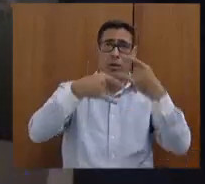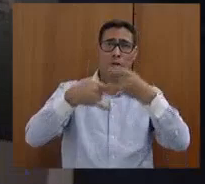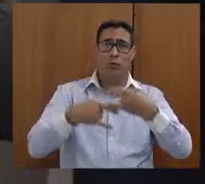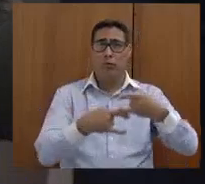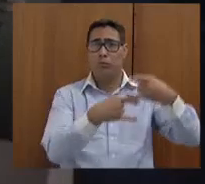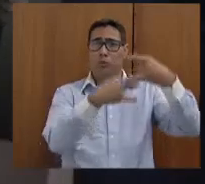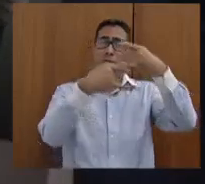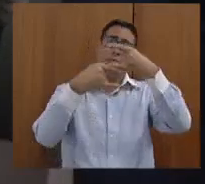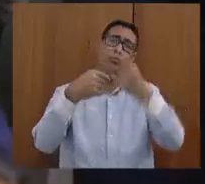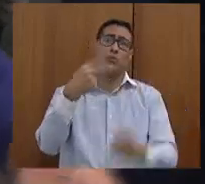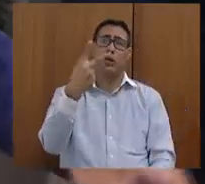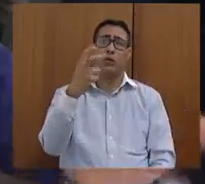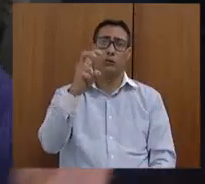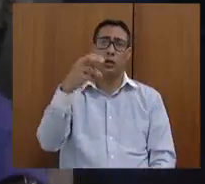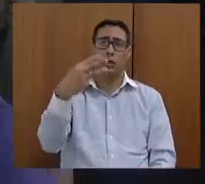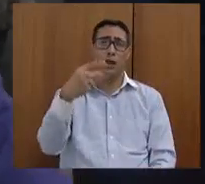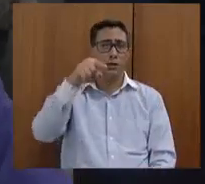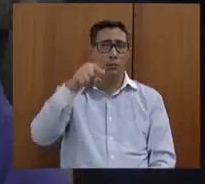visualizações